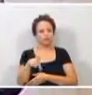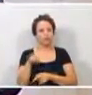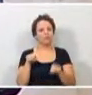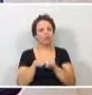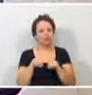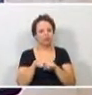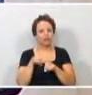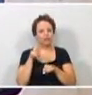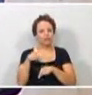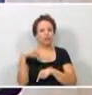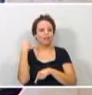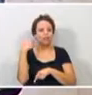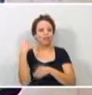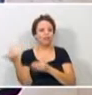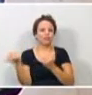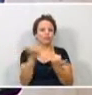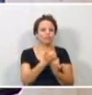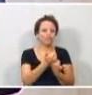PT.